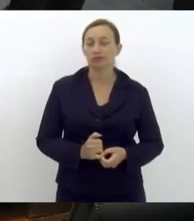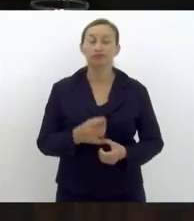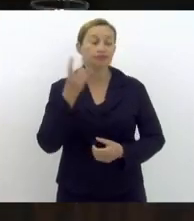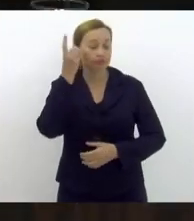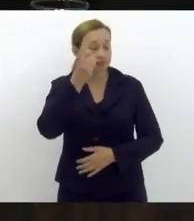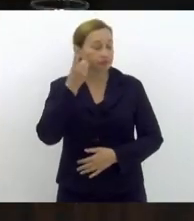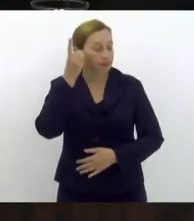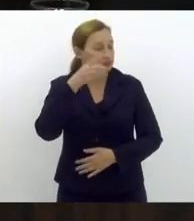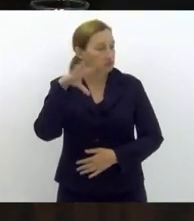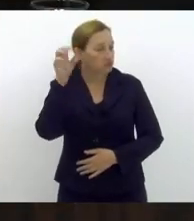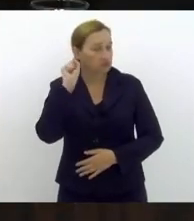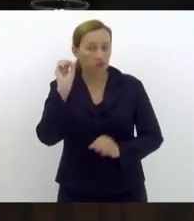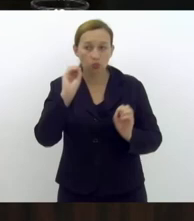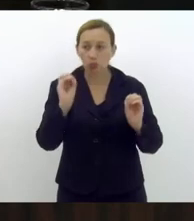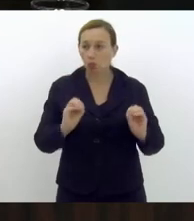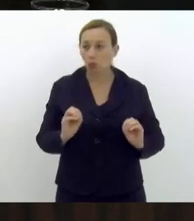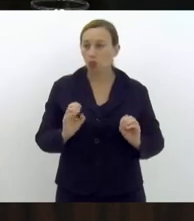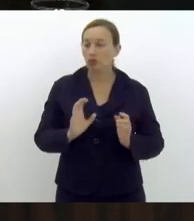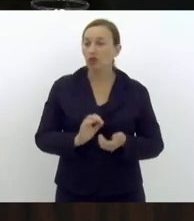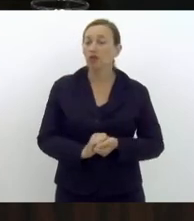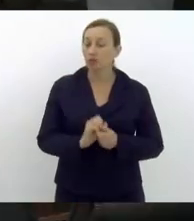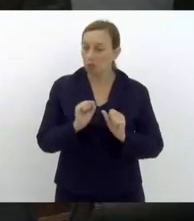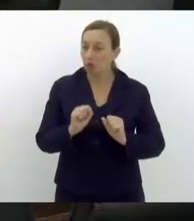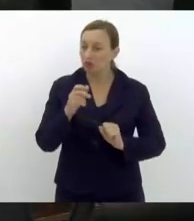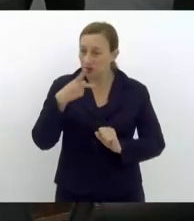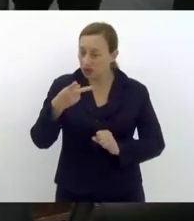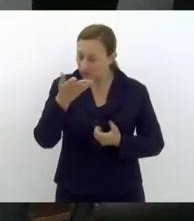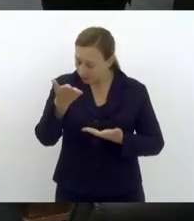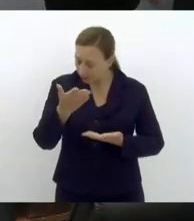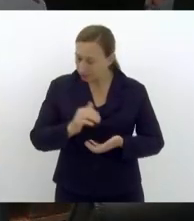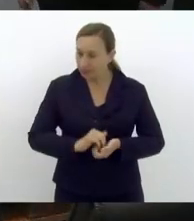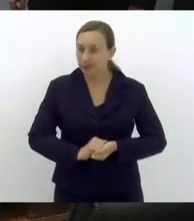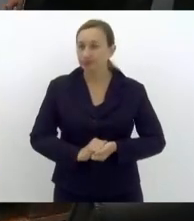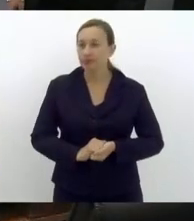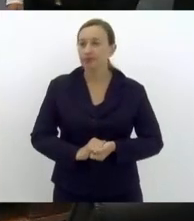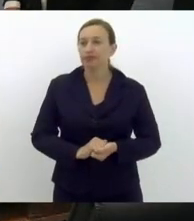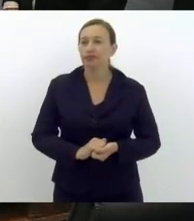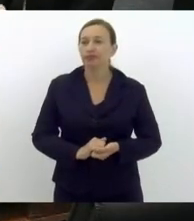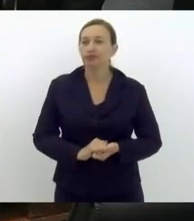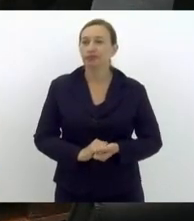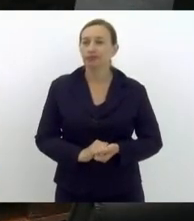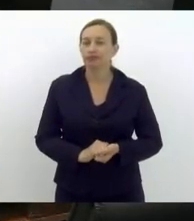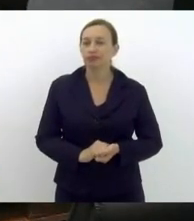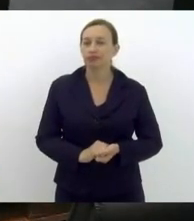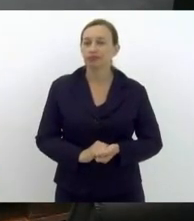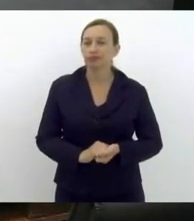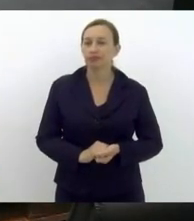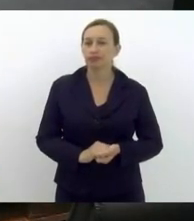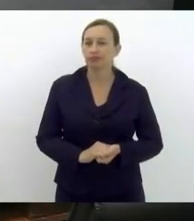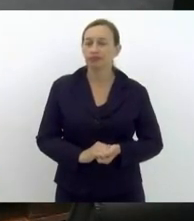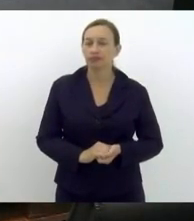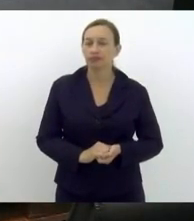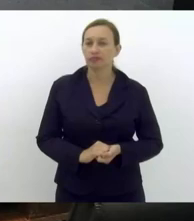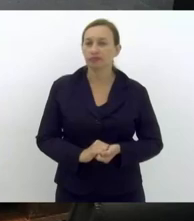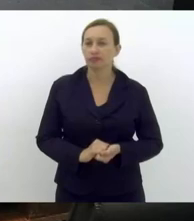Deputado, não estou ouvindo. Pode falar. Está congelado a imagem dele.